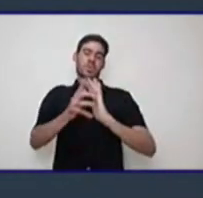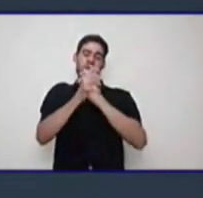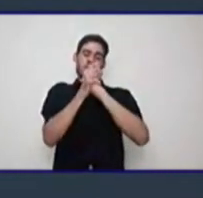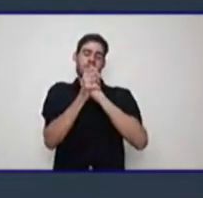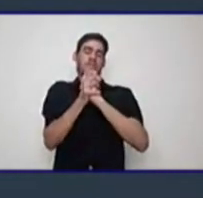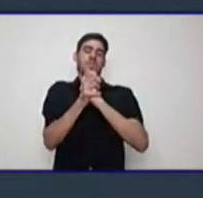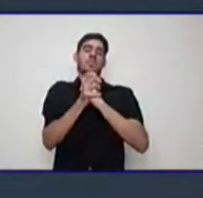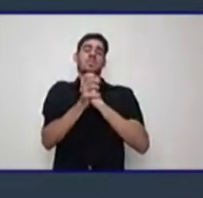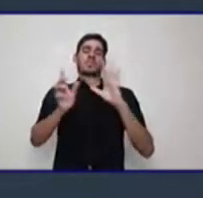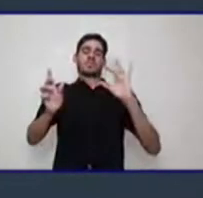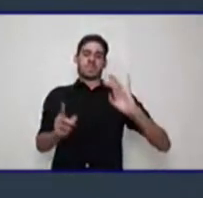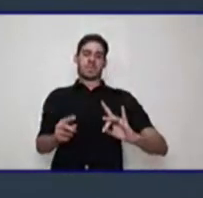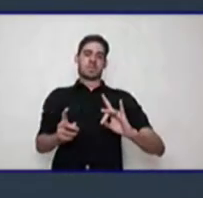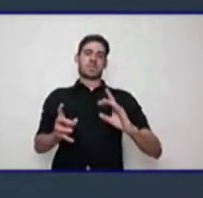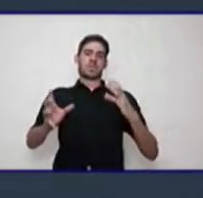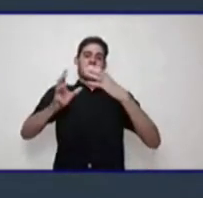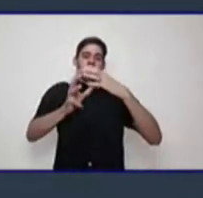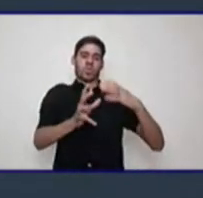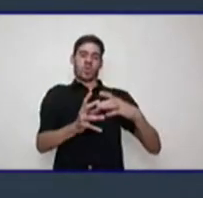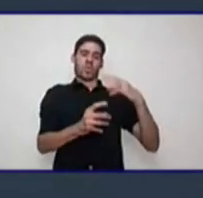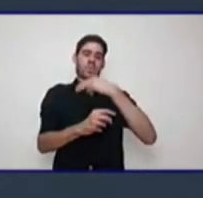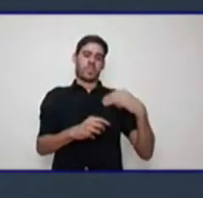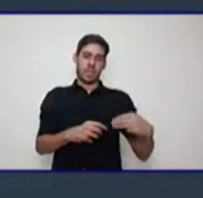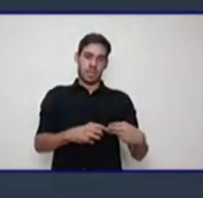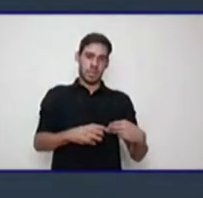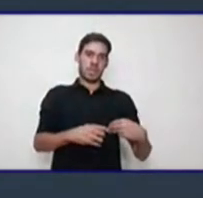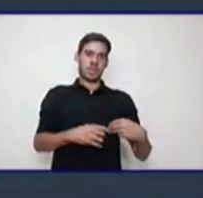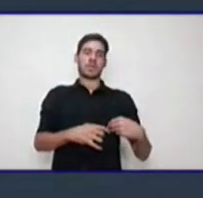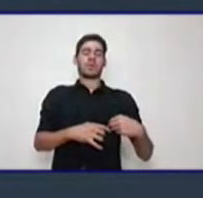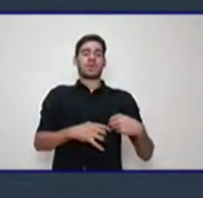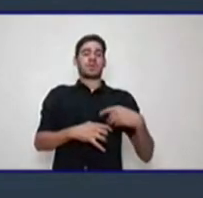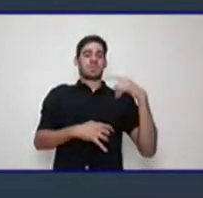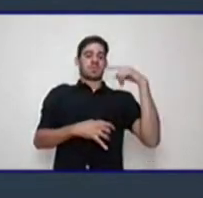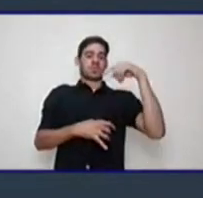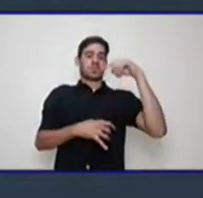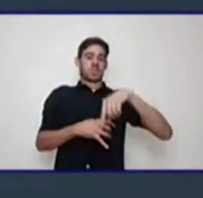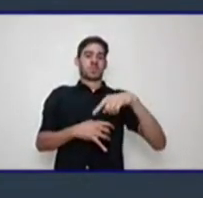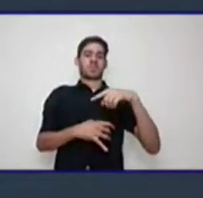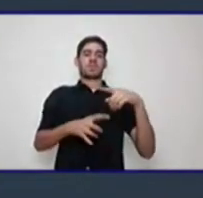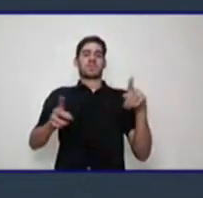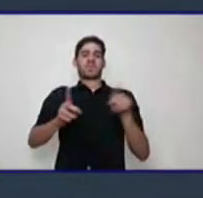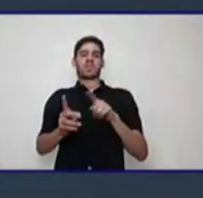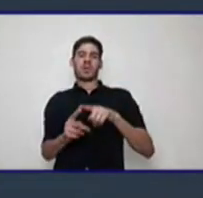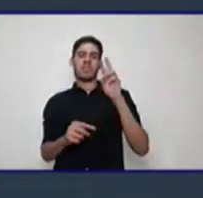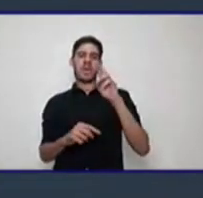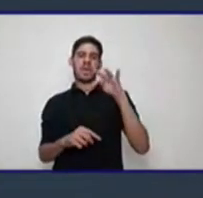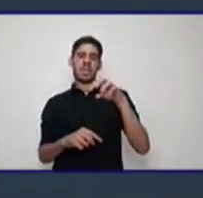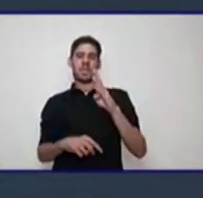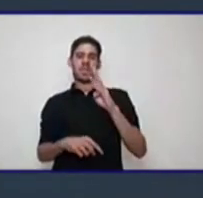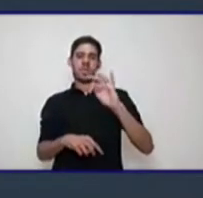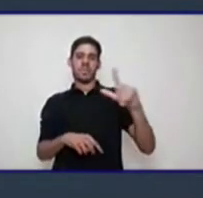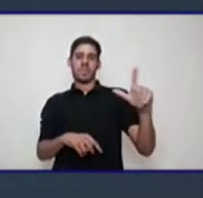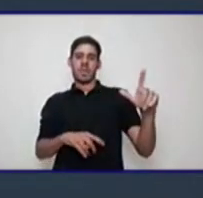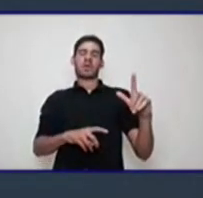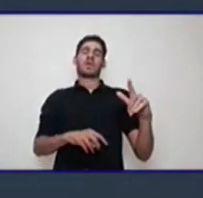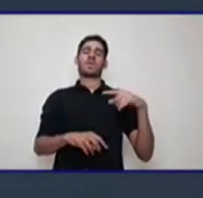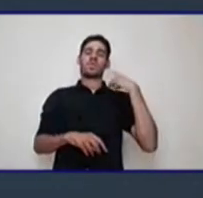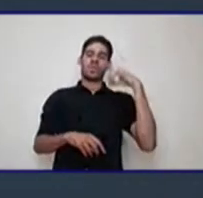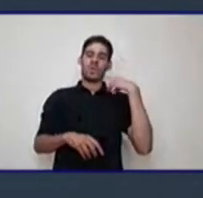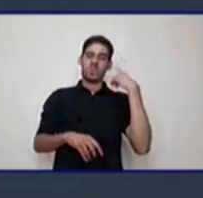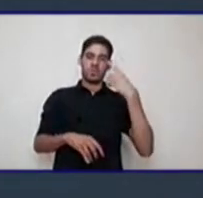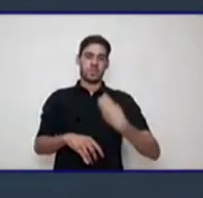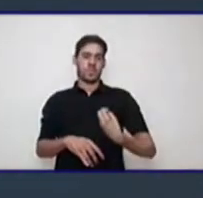especial aos eminentes ministros que integram essa corte, ao doutor Renato, aos doutores